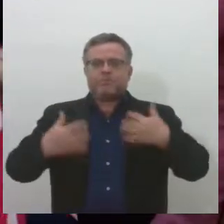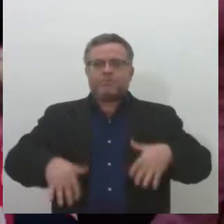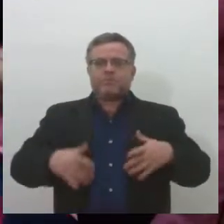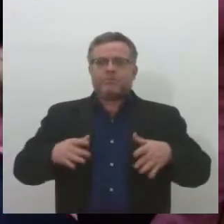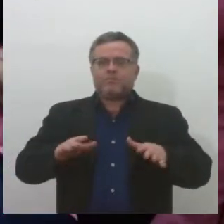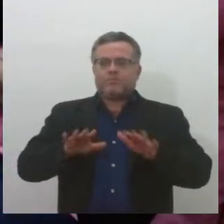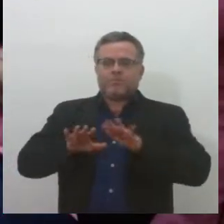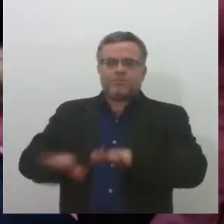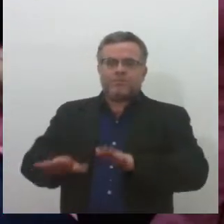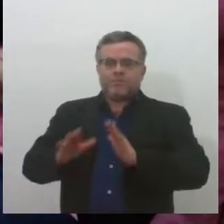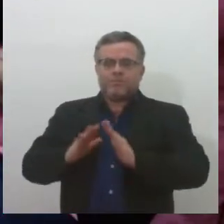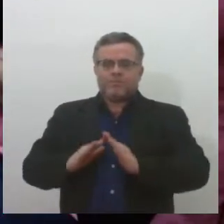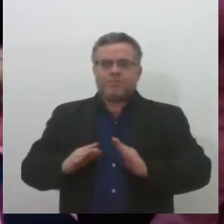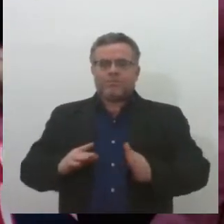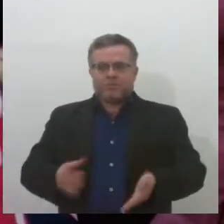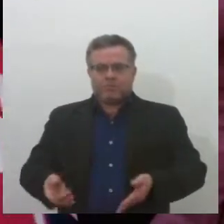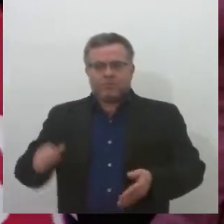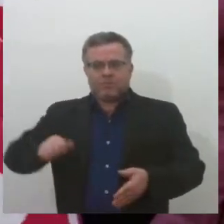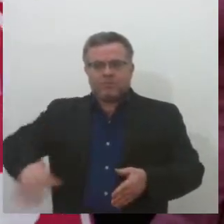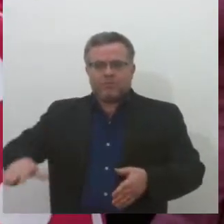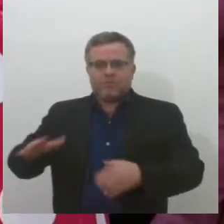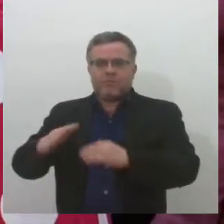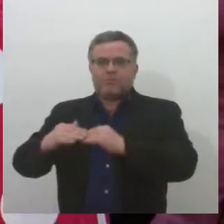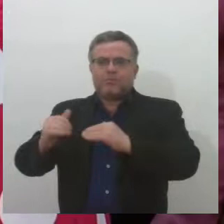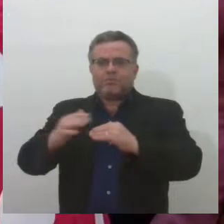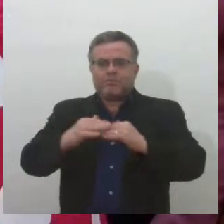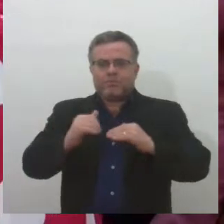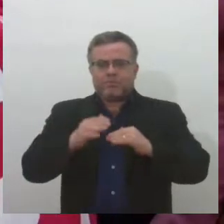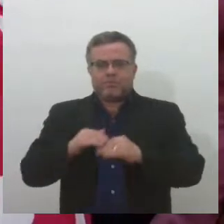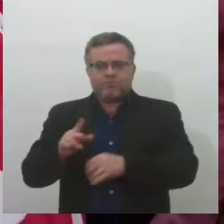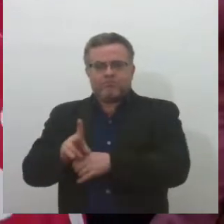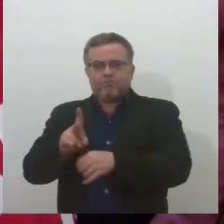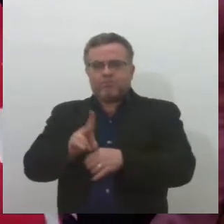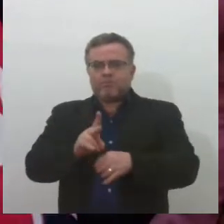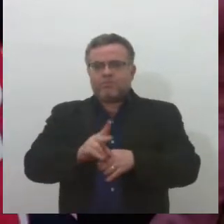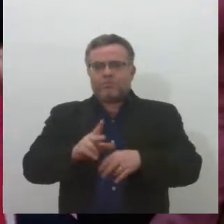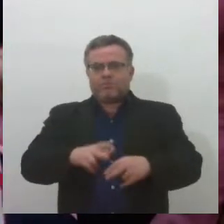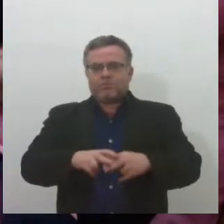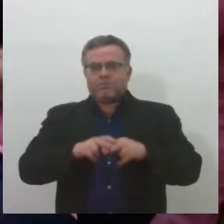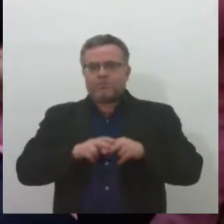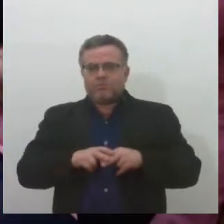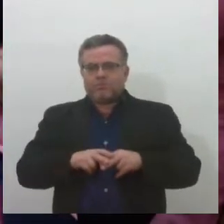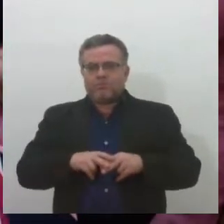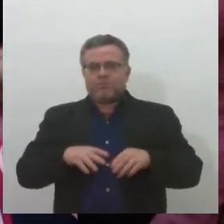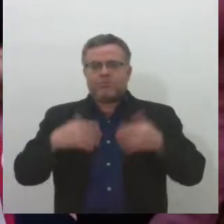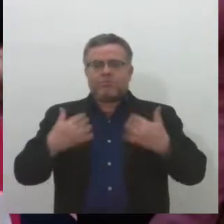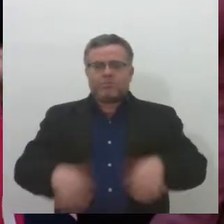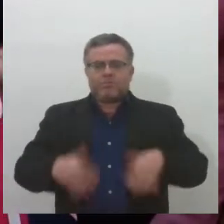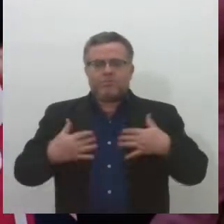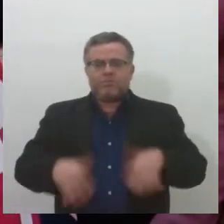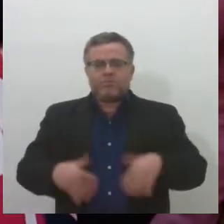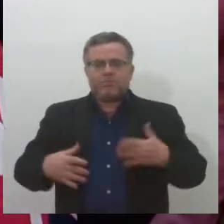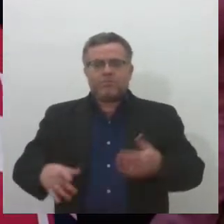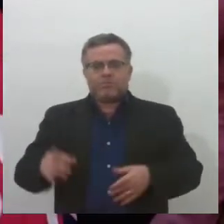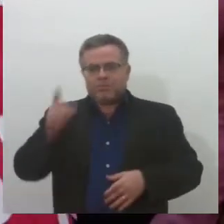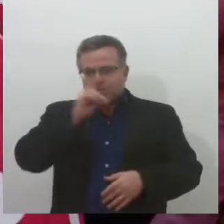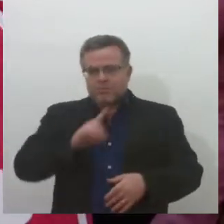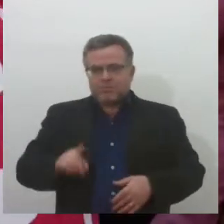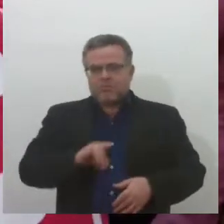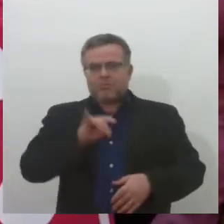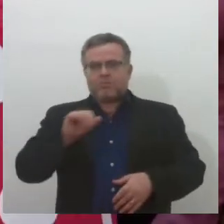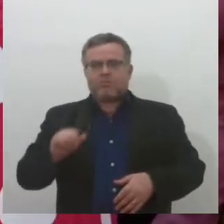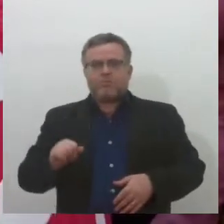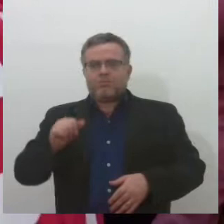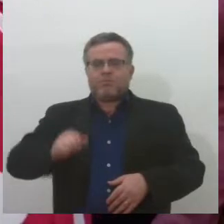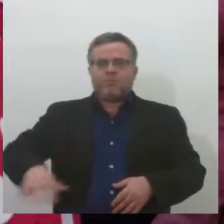Eles foram acolhidos pelos assistentes sociais então no último domingo comemorou-se o